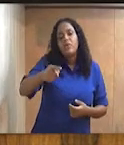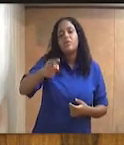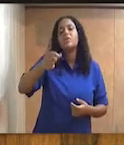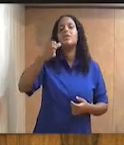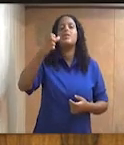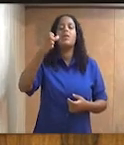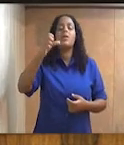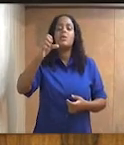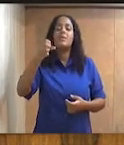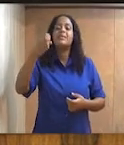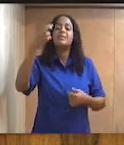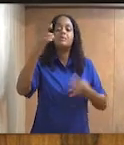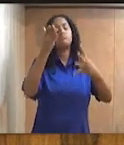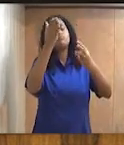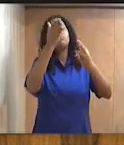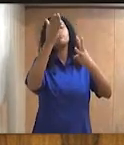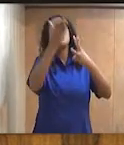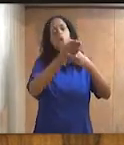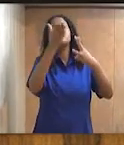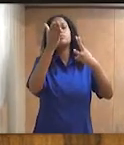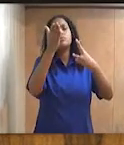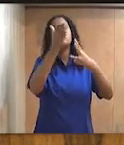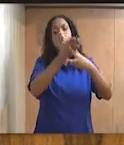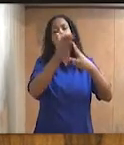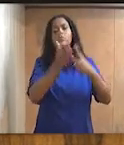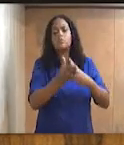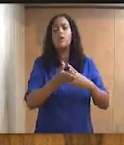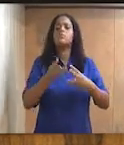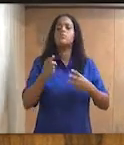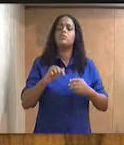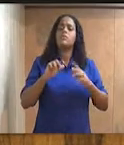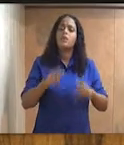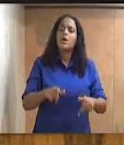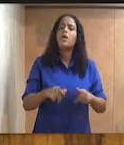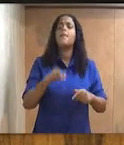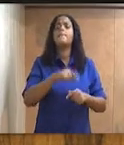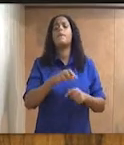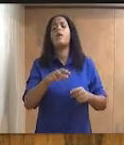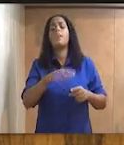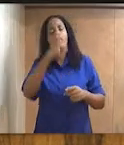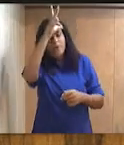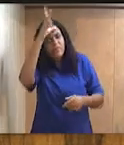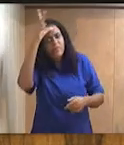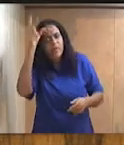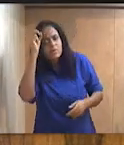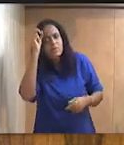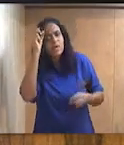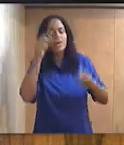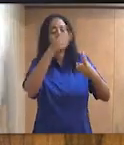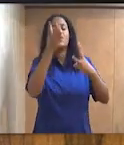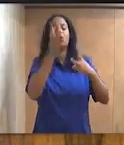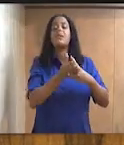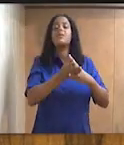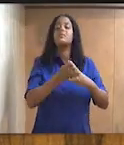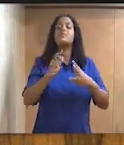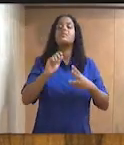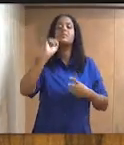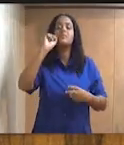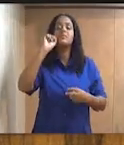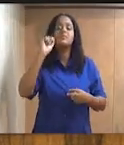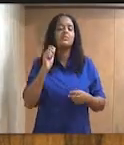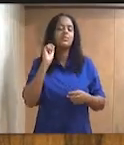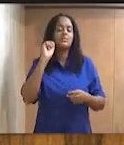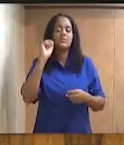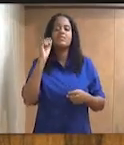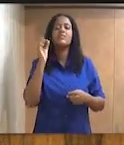7,87% em 3 meses. Com isso, ao invés da prefeitura pagar a terceira parcela em setembro, passaria a